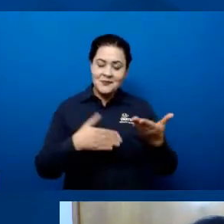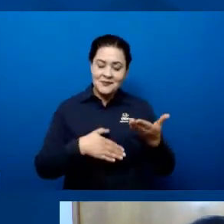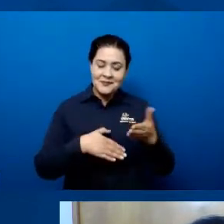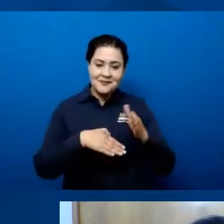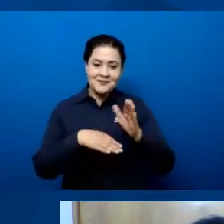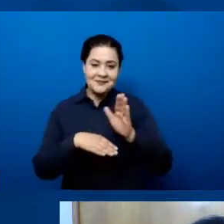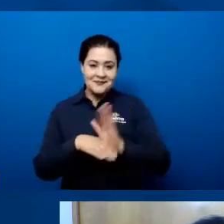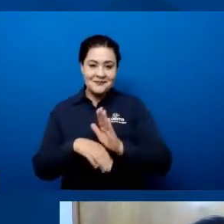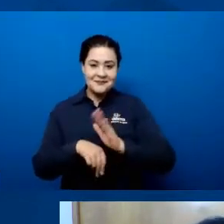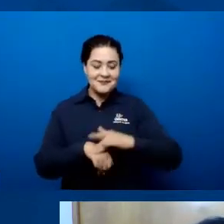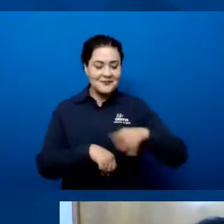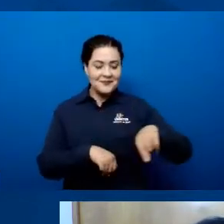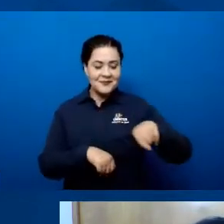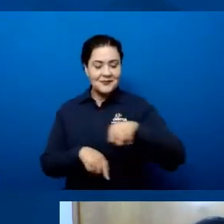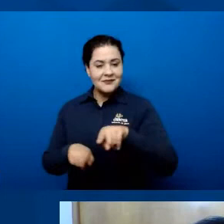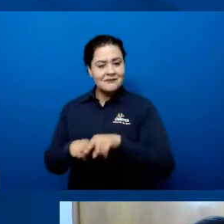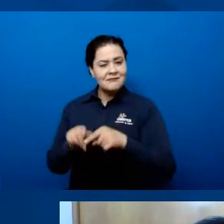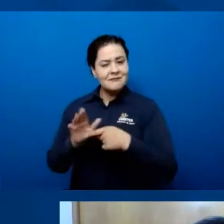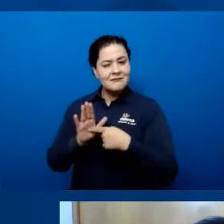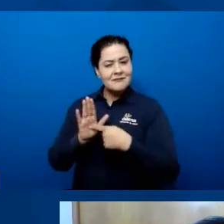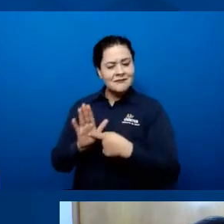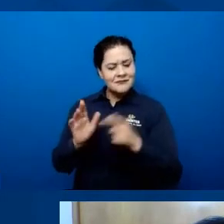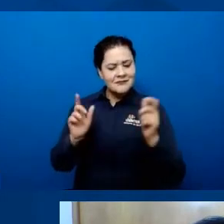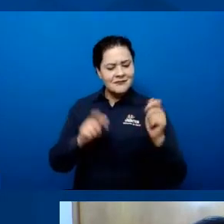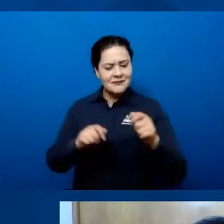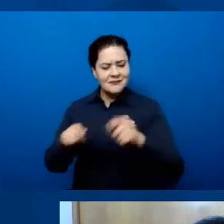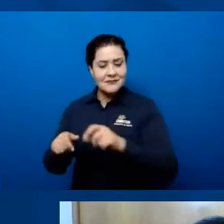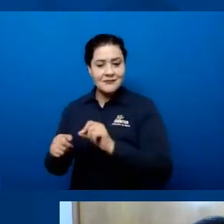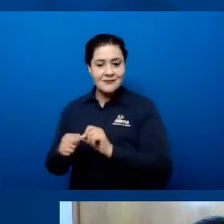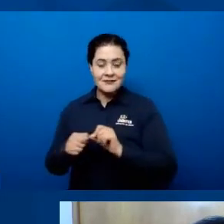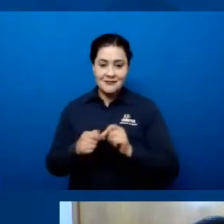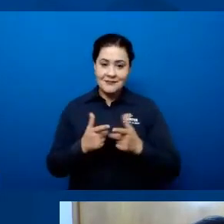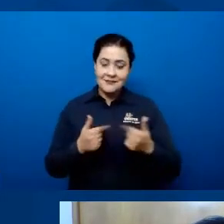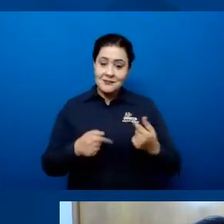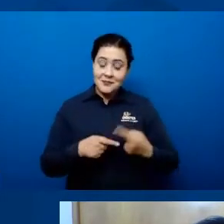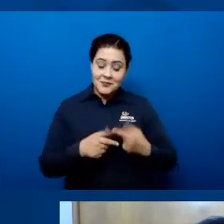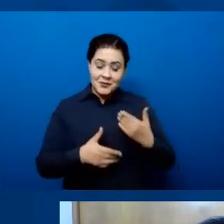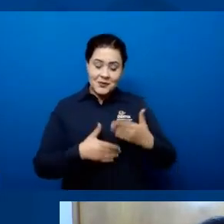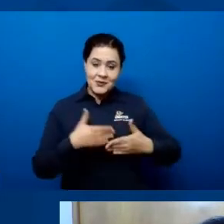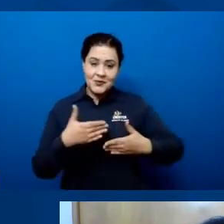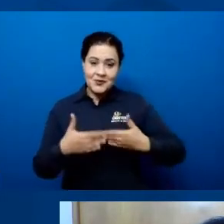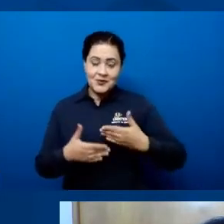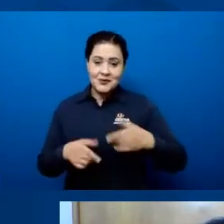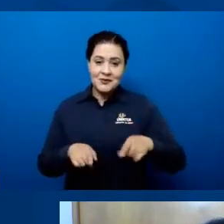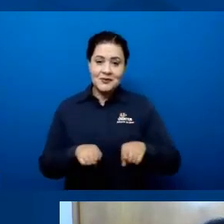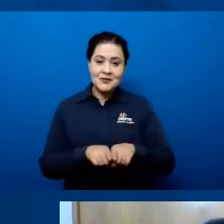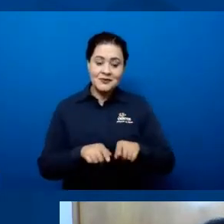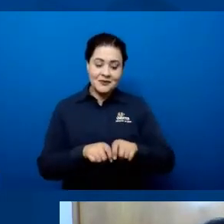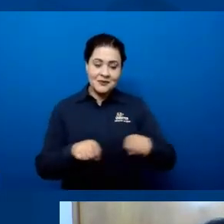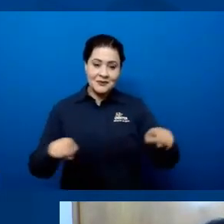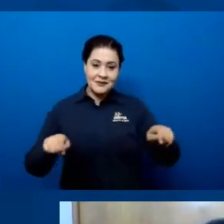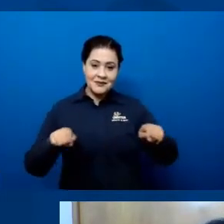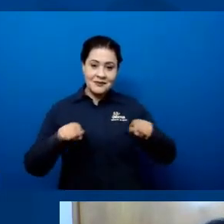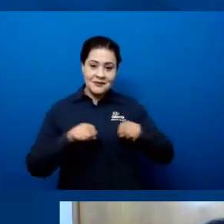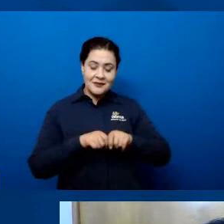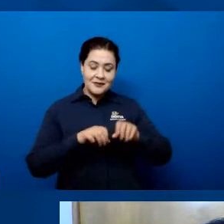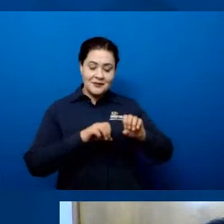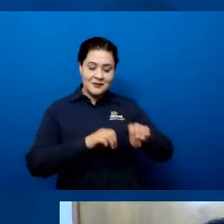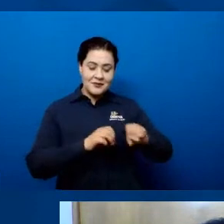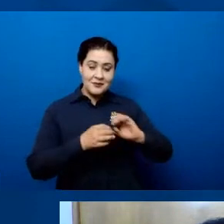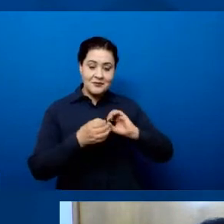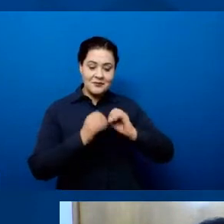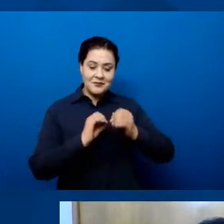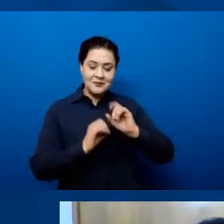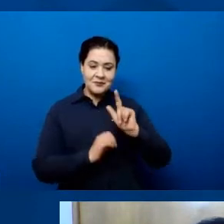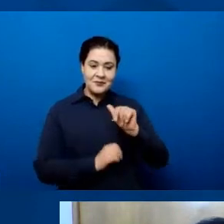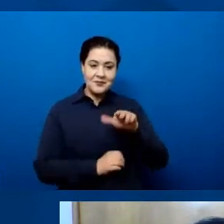com vocês e mostrar um pouco das possibilidades que existem para desenvolvimento, principalmente na área de educação e games, né? Entender